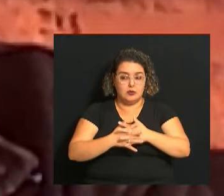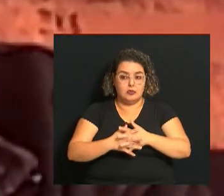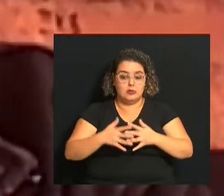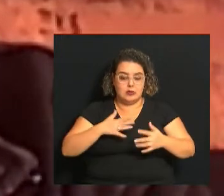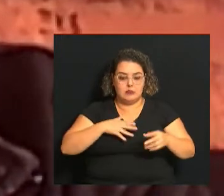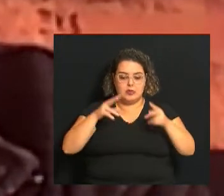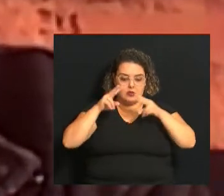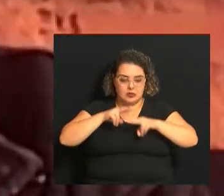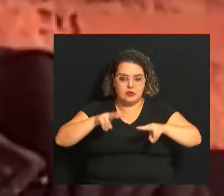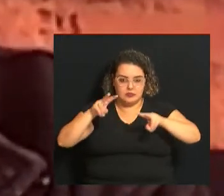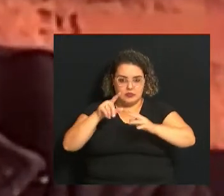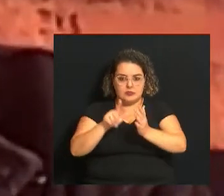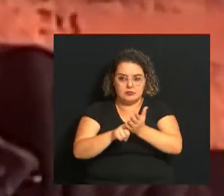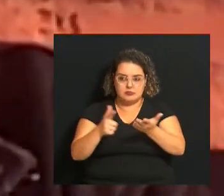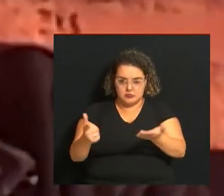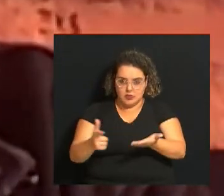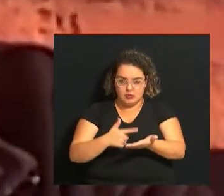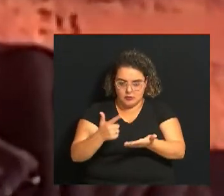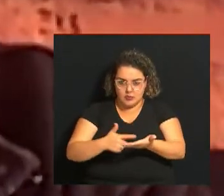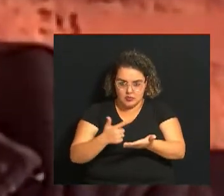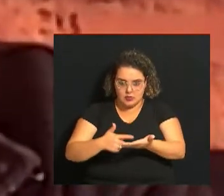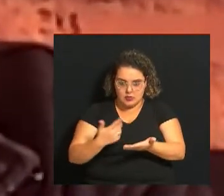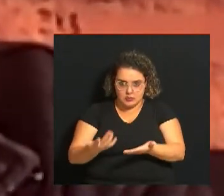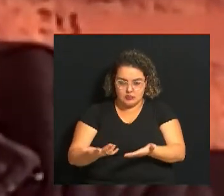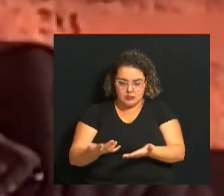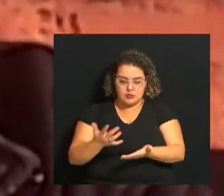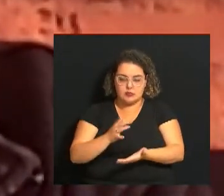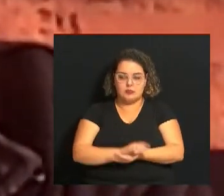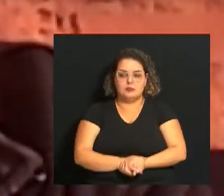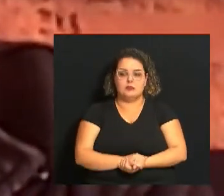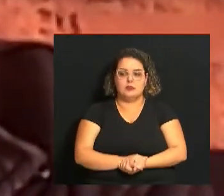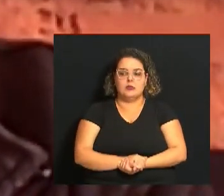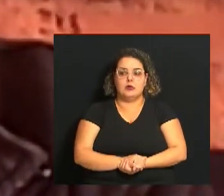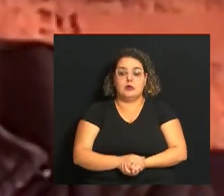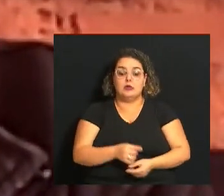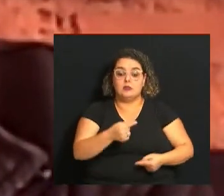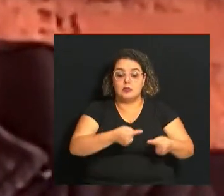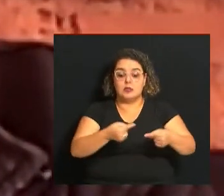verdade, eles têm por trás uma disputa econômica.